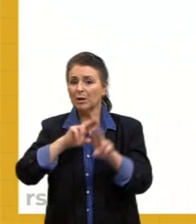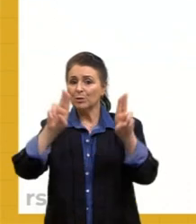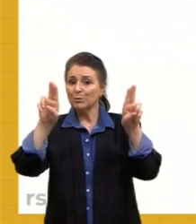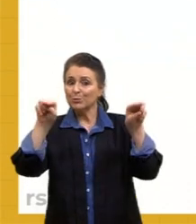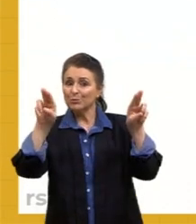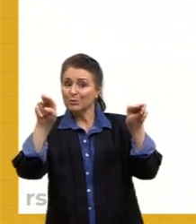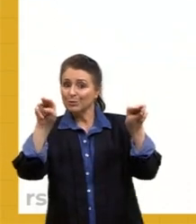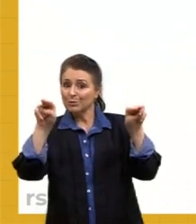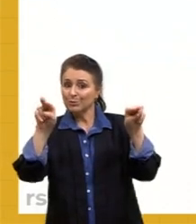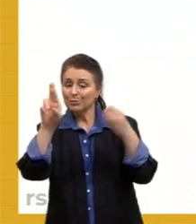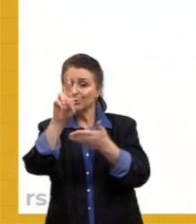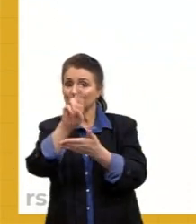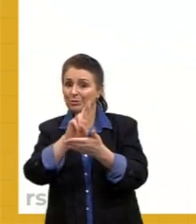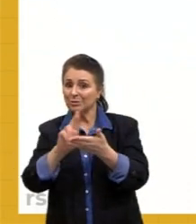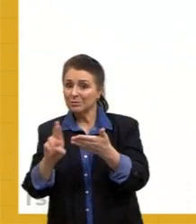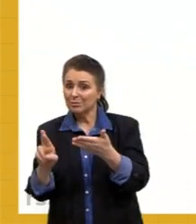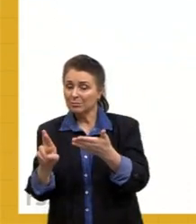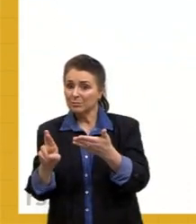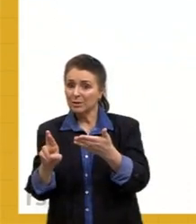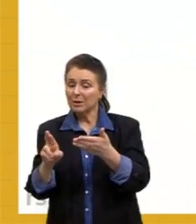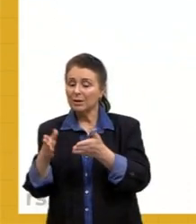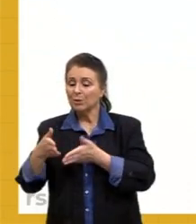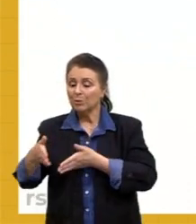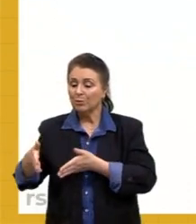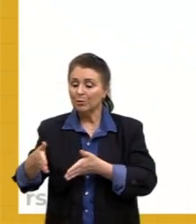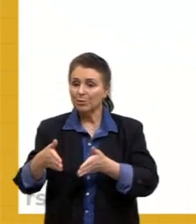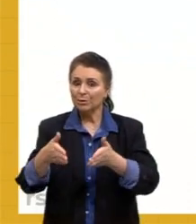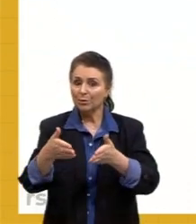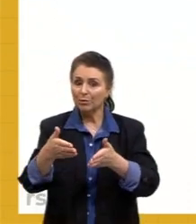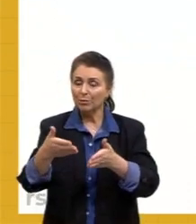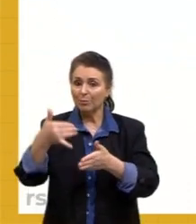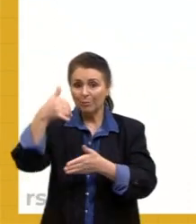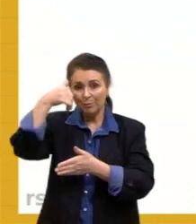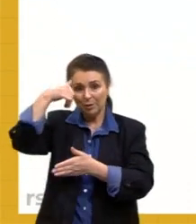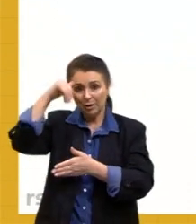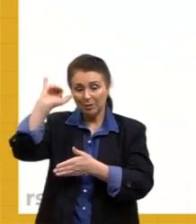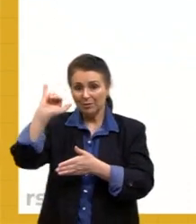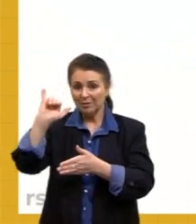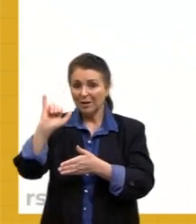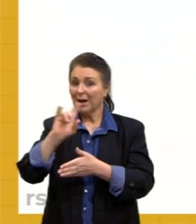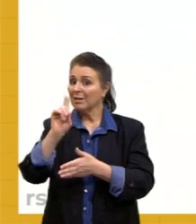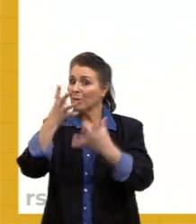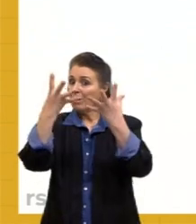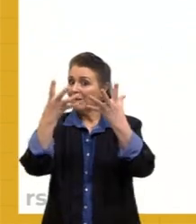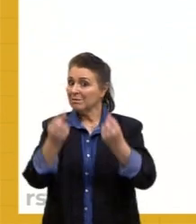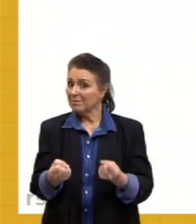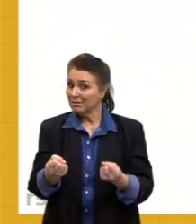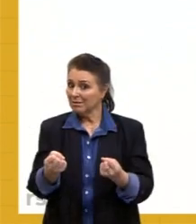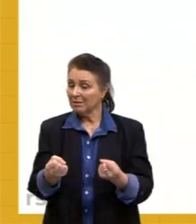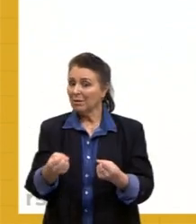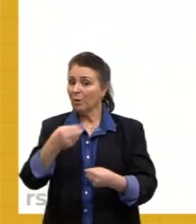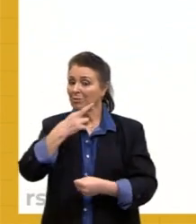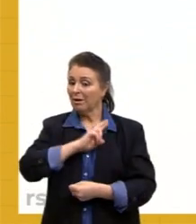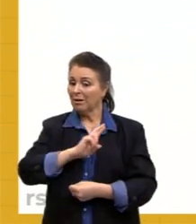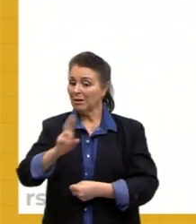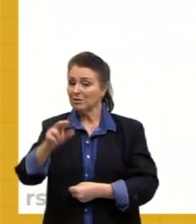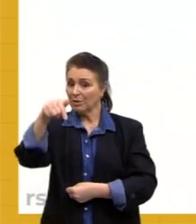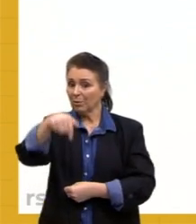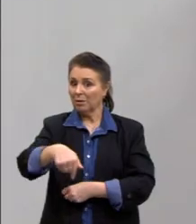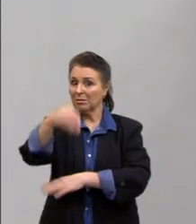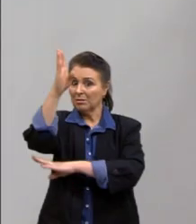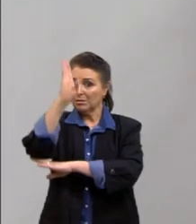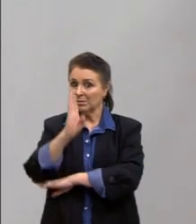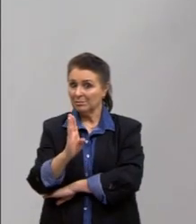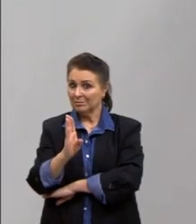redação que era caminhos para combater intolerância religiosa no Brasil 2016